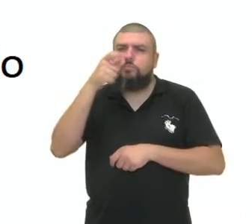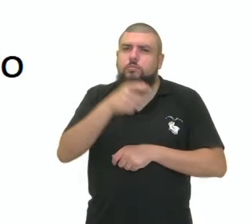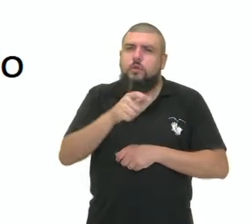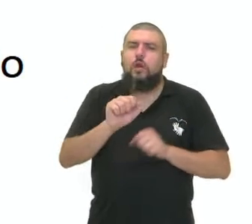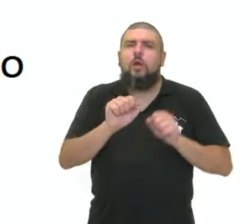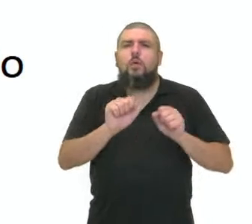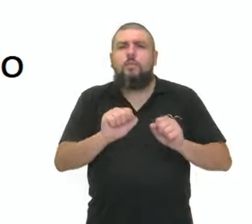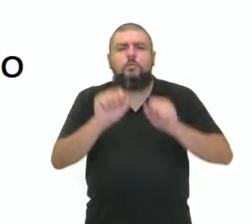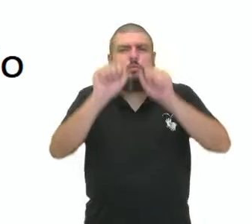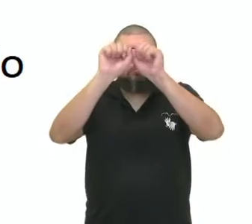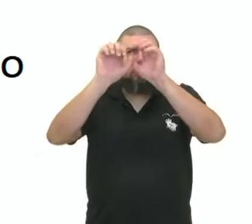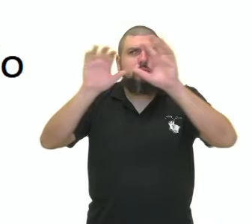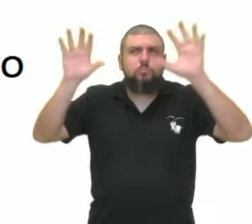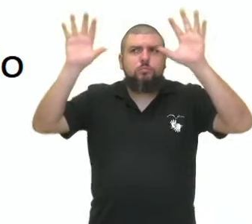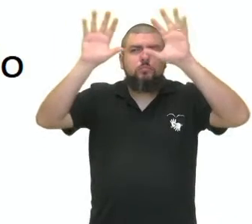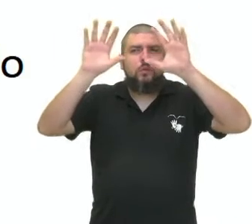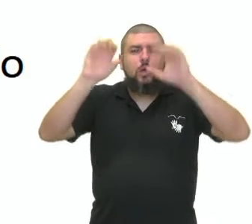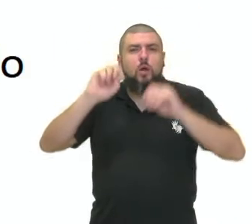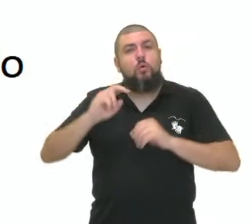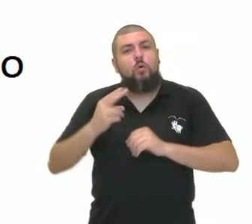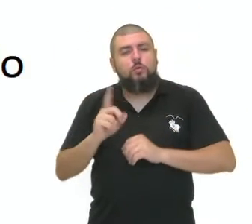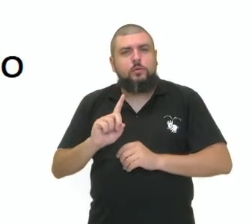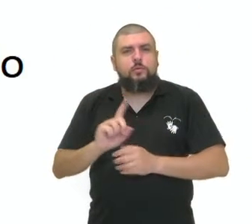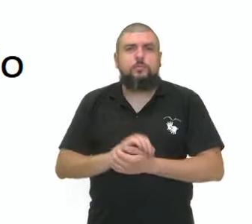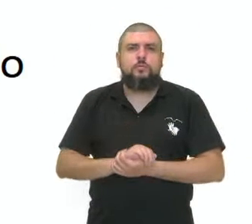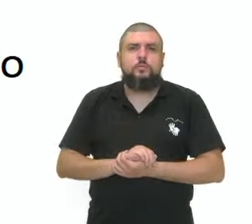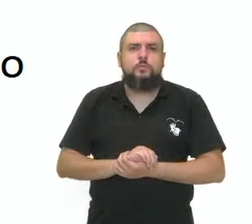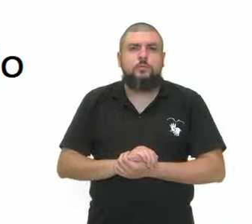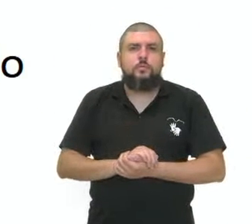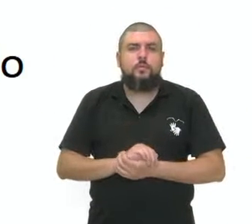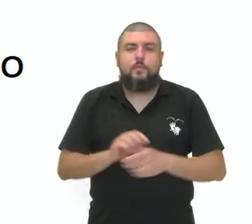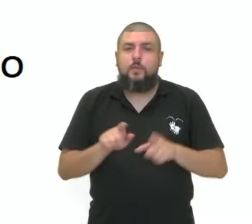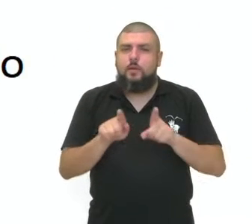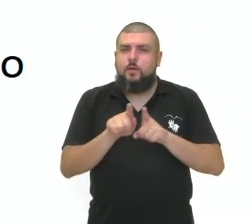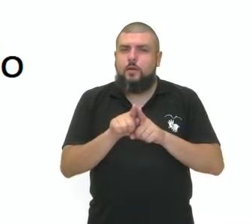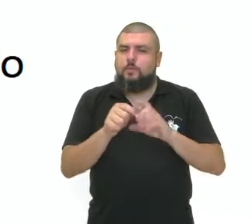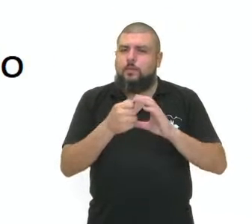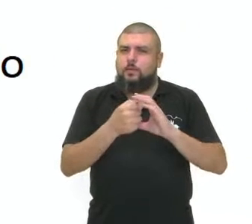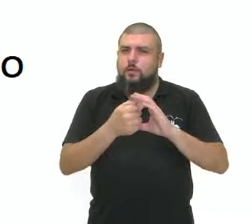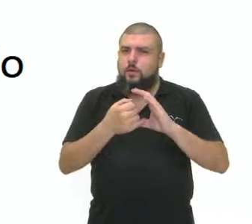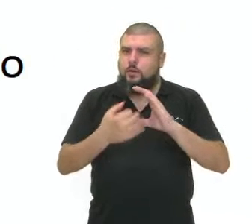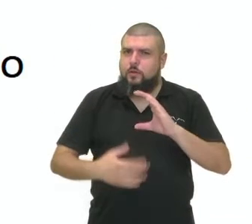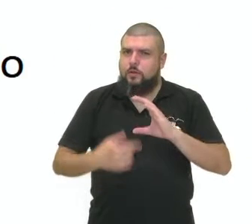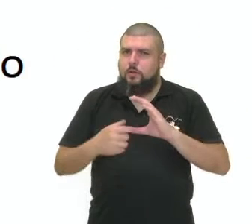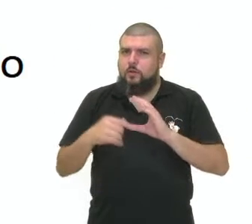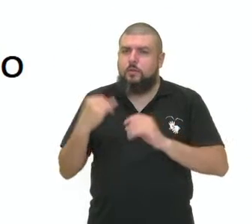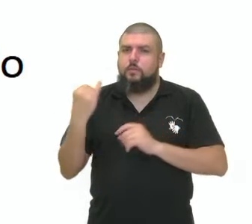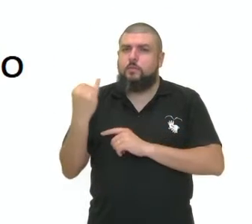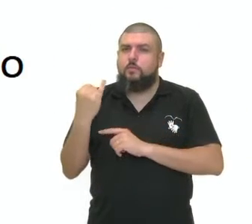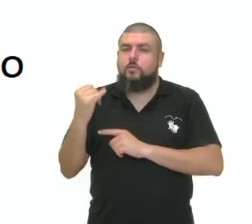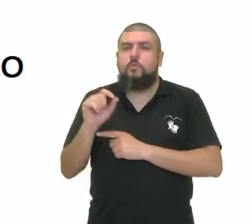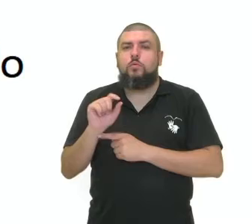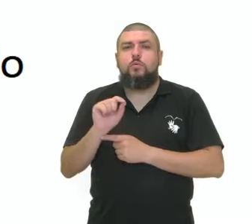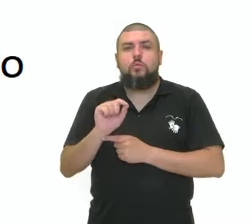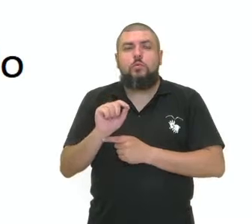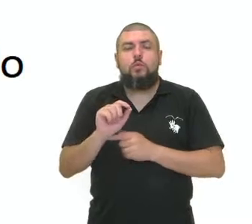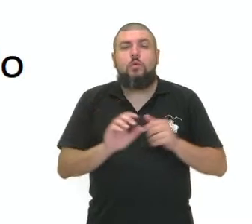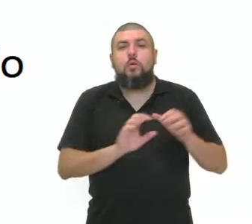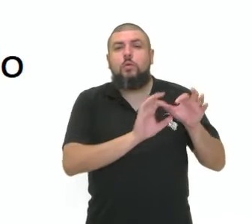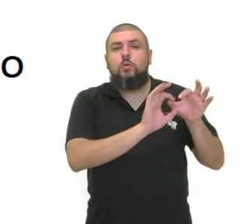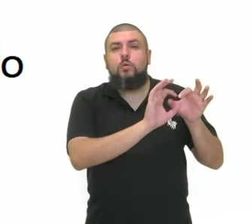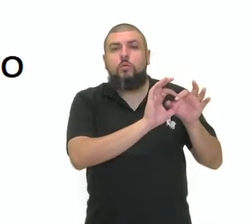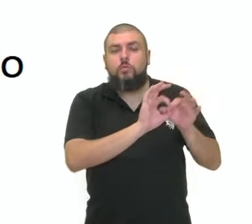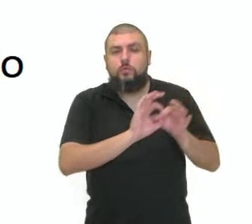legenda ou balão de fala. Outra característica bem importante do gênero charge é o quê? O contexto